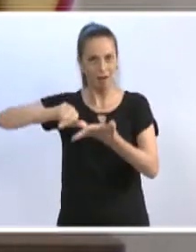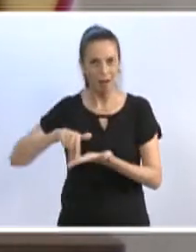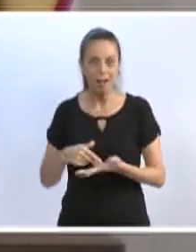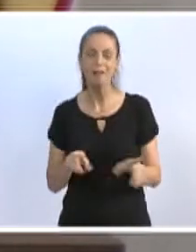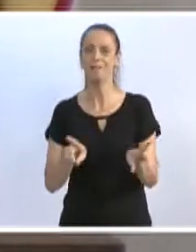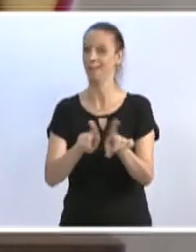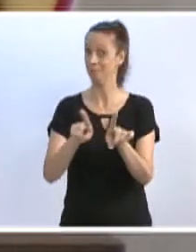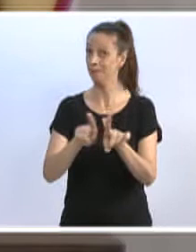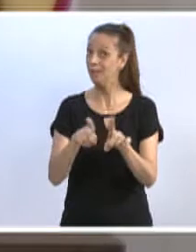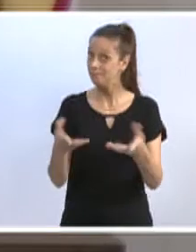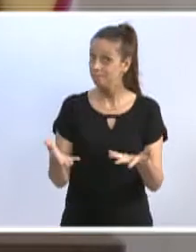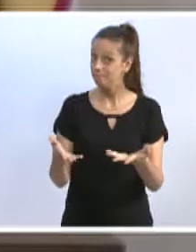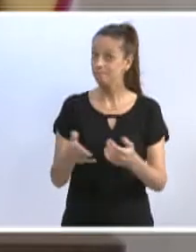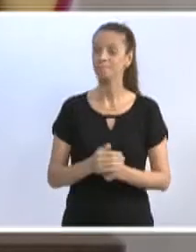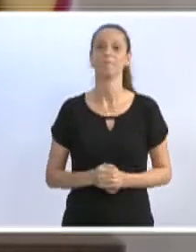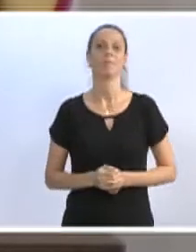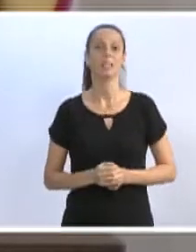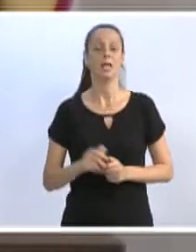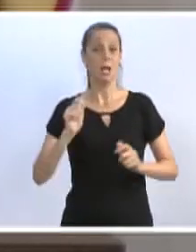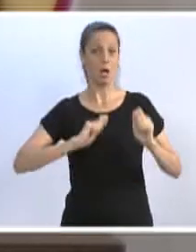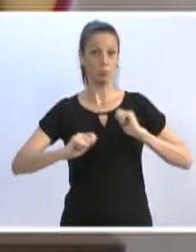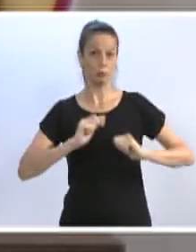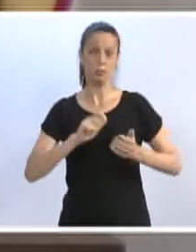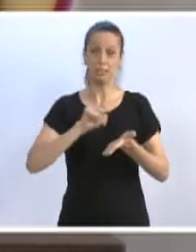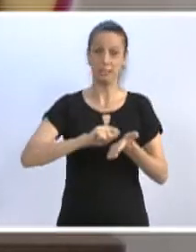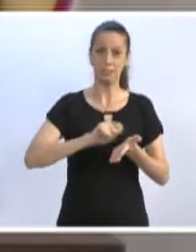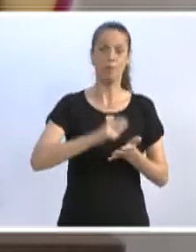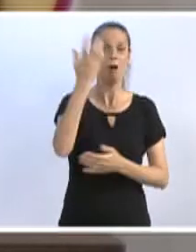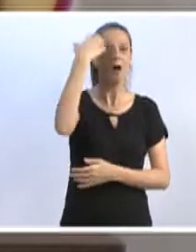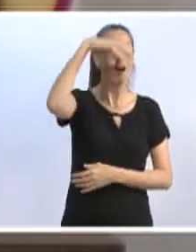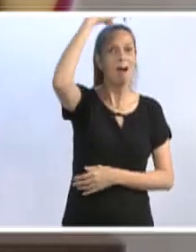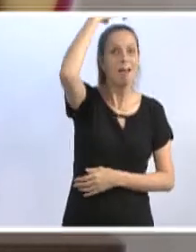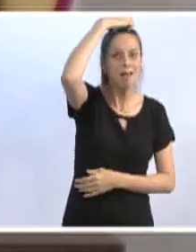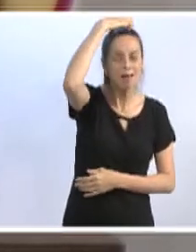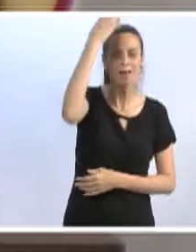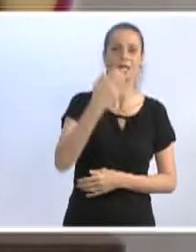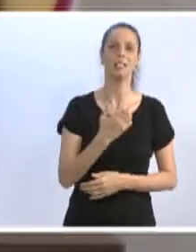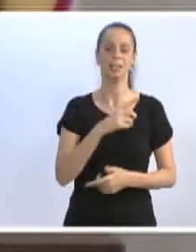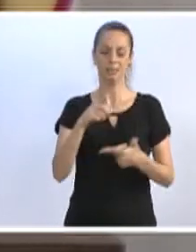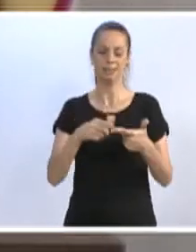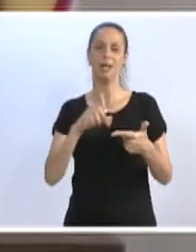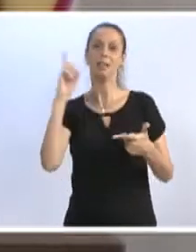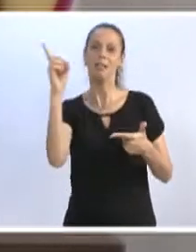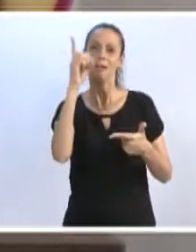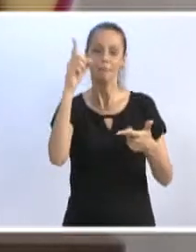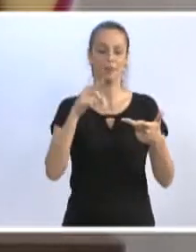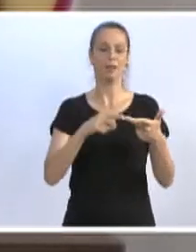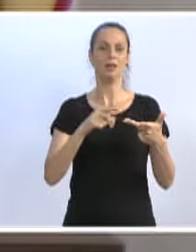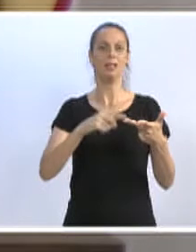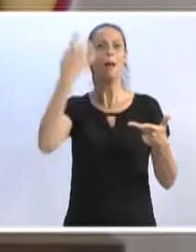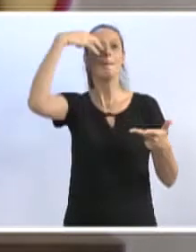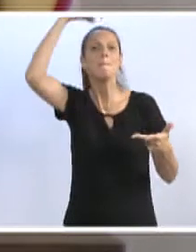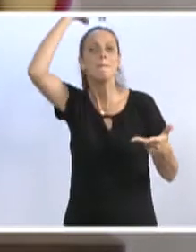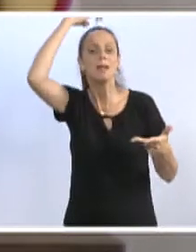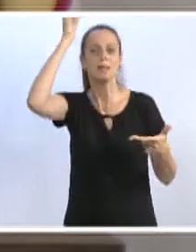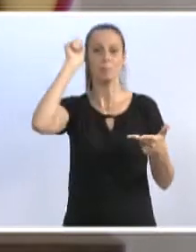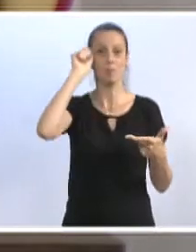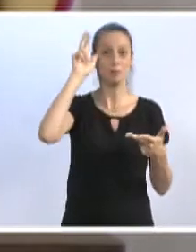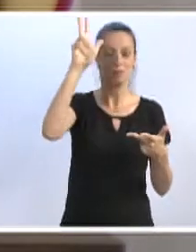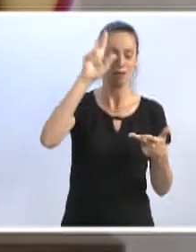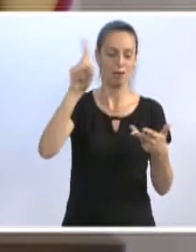grande. Autores como reis, Salomão, Davi, outros príncipes, Moisés,